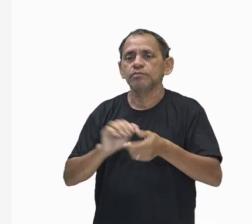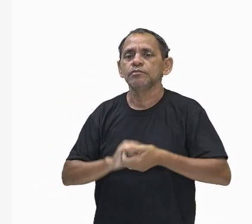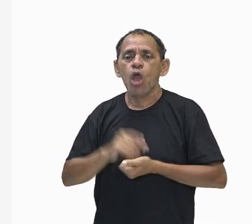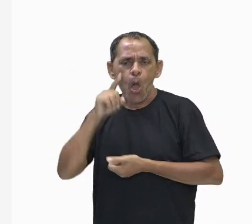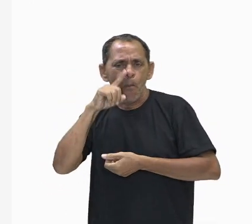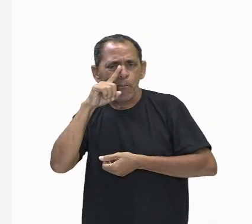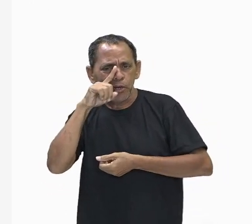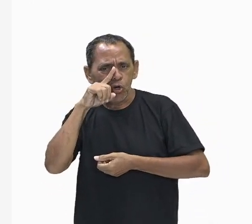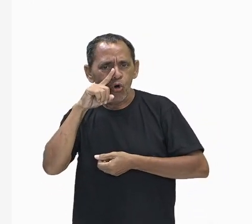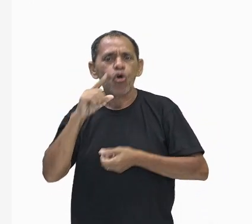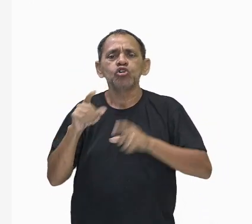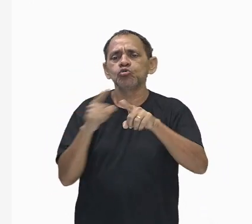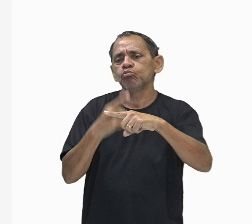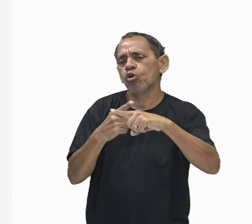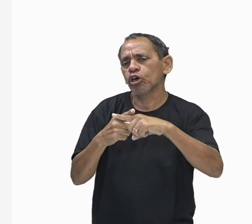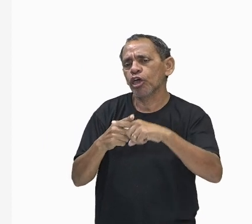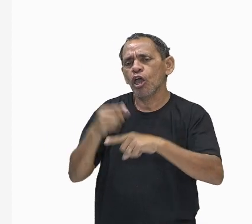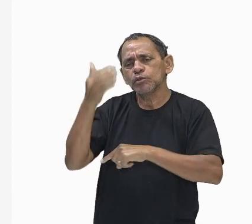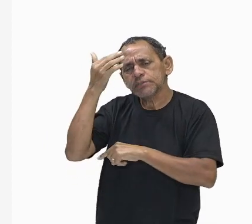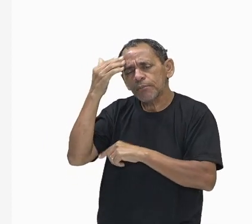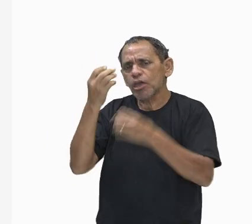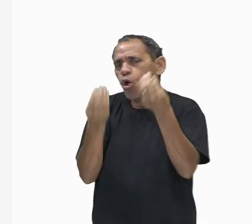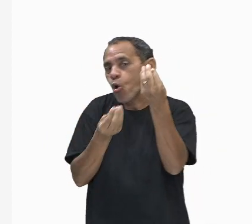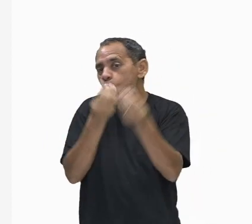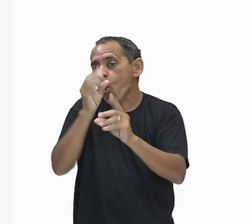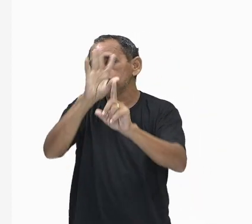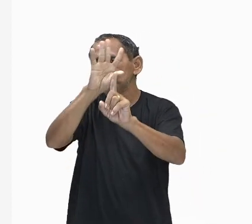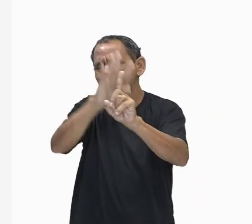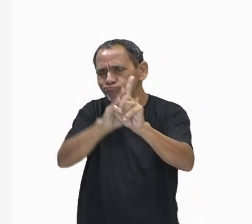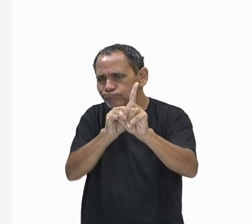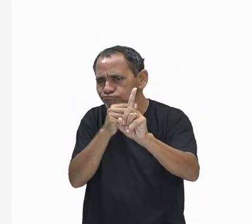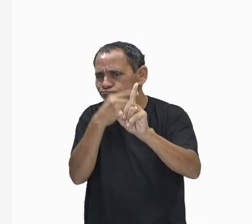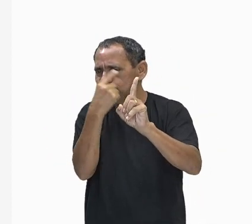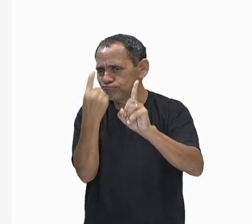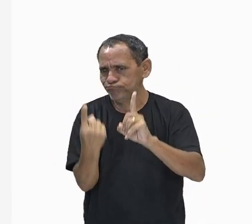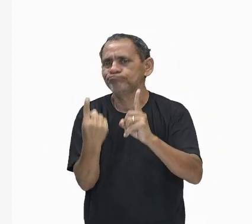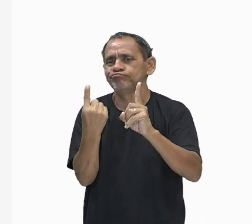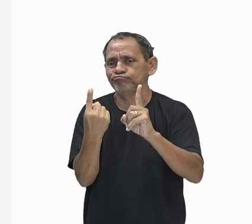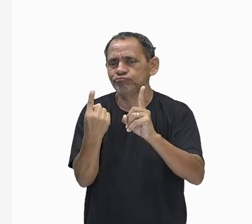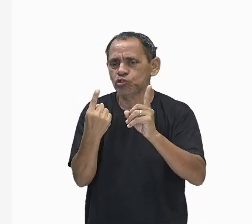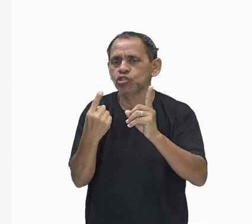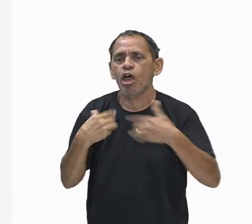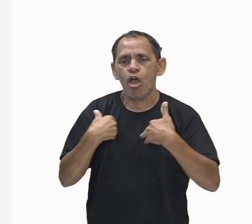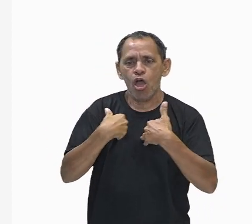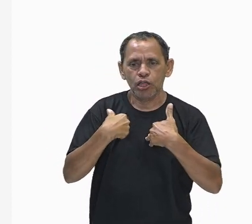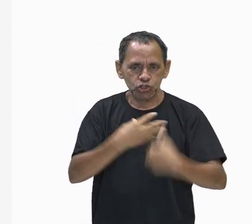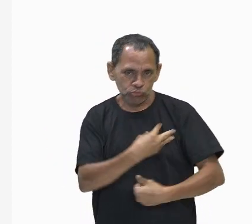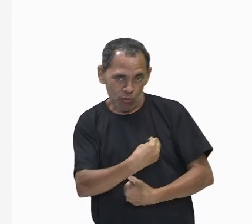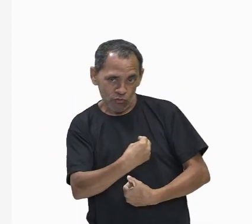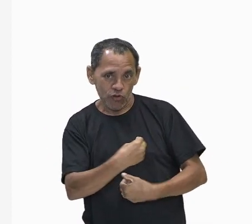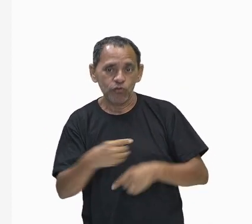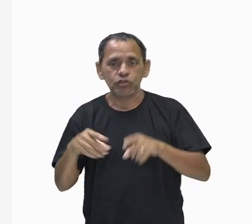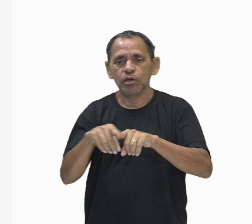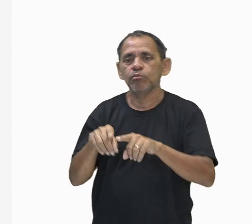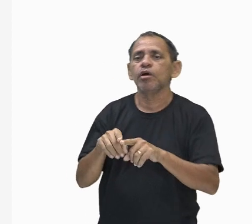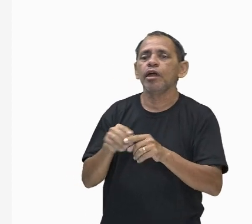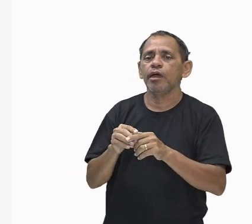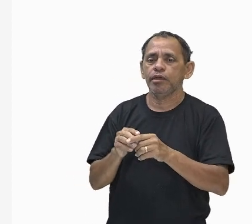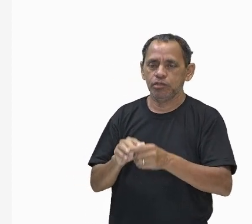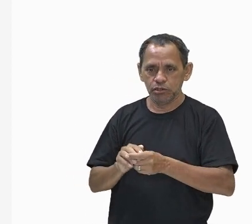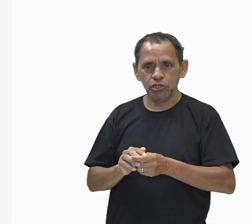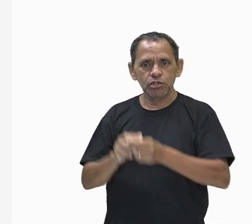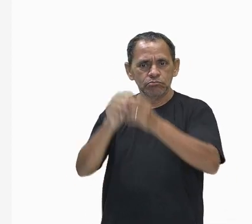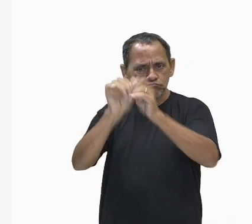você saber como fazer a clonagem de um mamífero e levar para outras instâncias, né? Utilizar